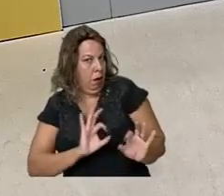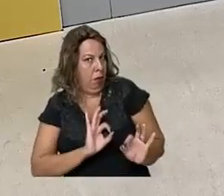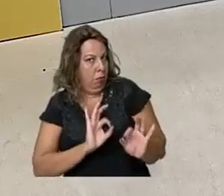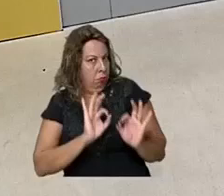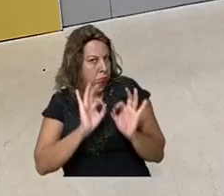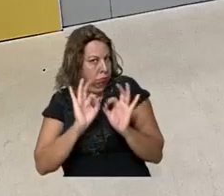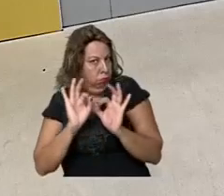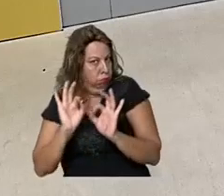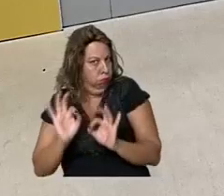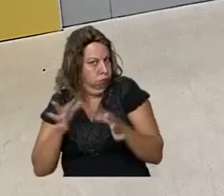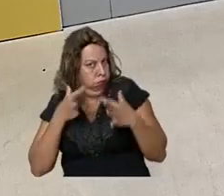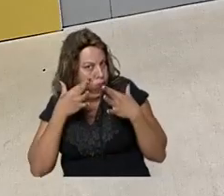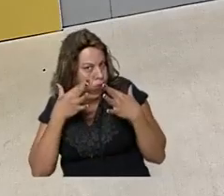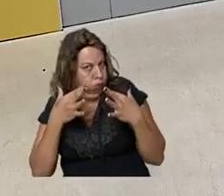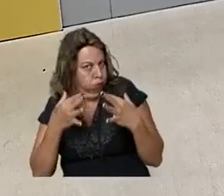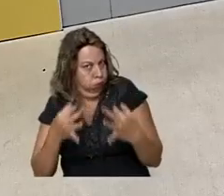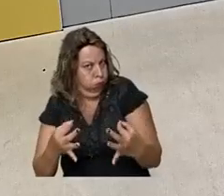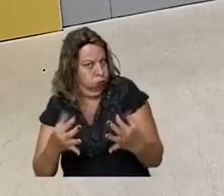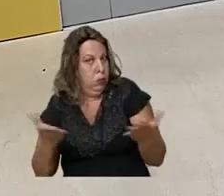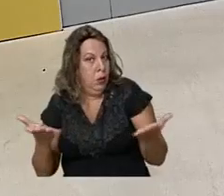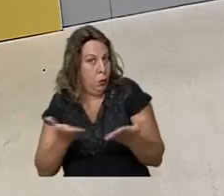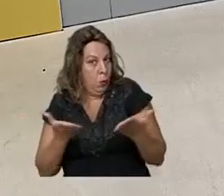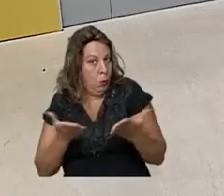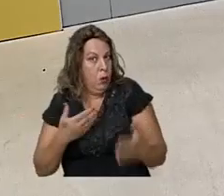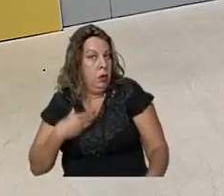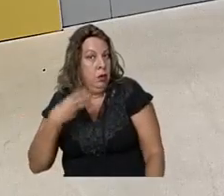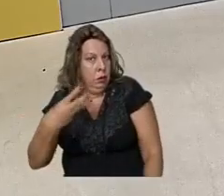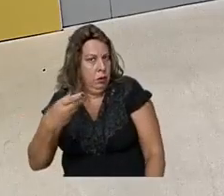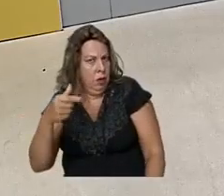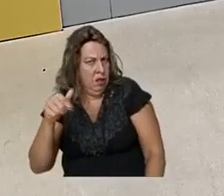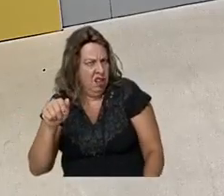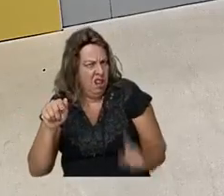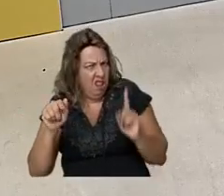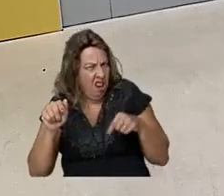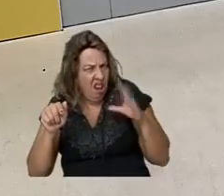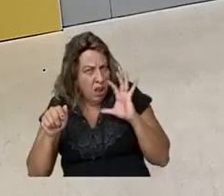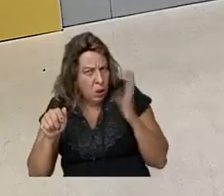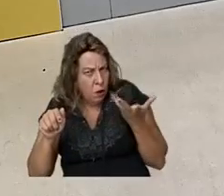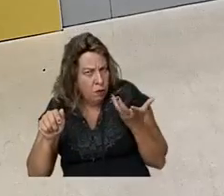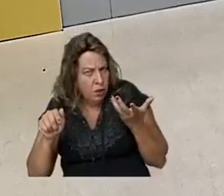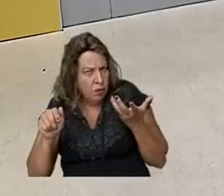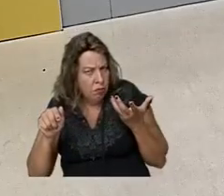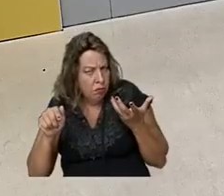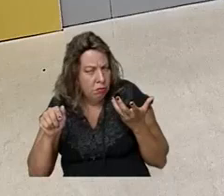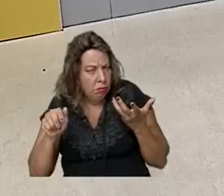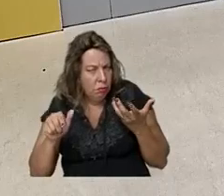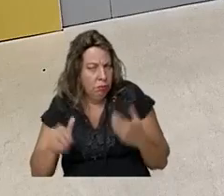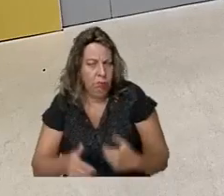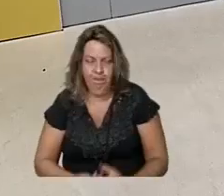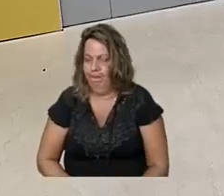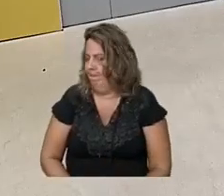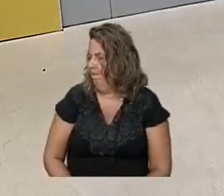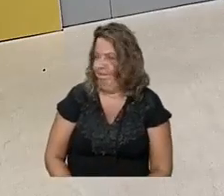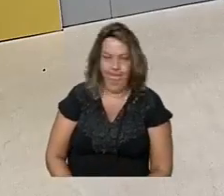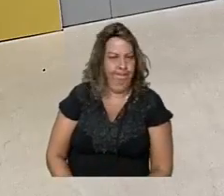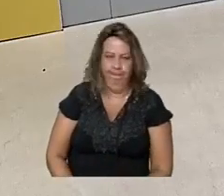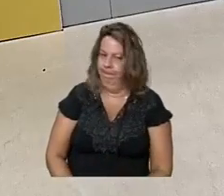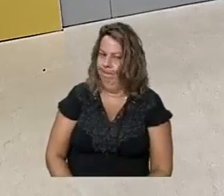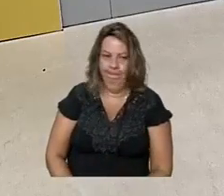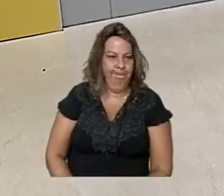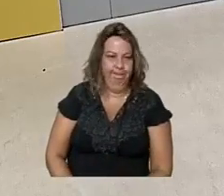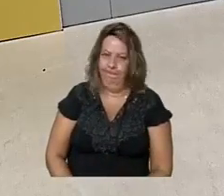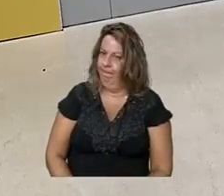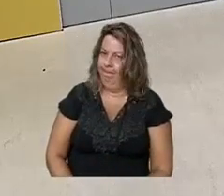ser decidido agora. Será que vai ser? 37 já que decide, 37 saiu. Não decidiu,